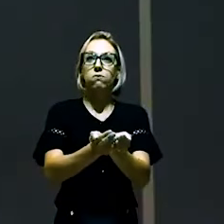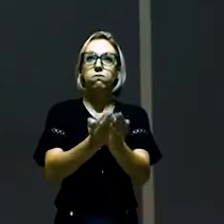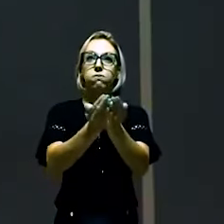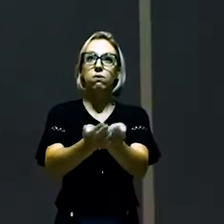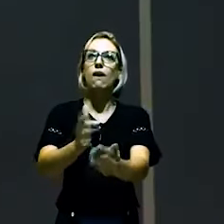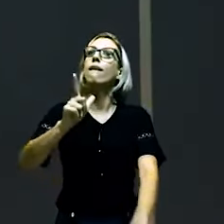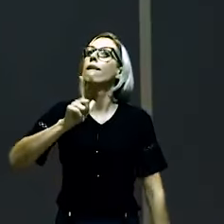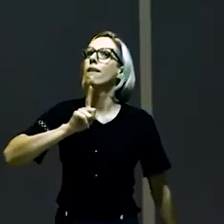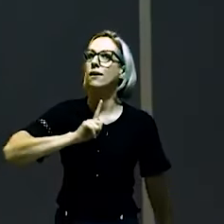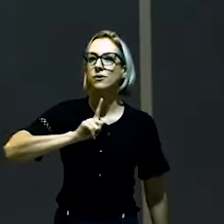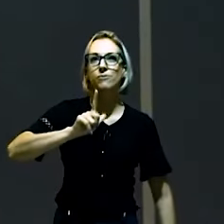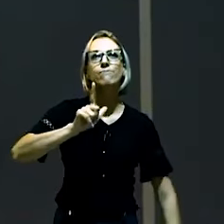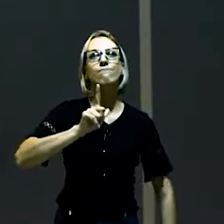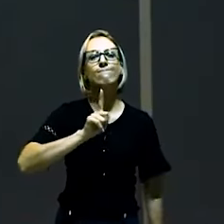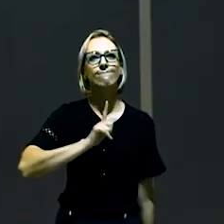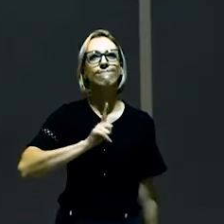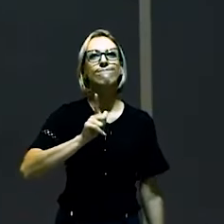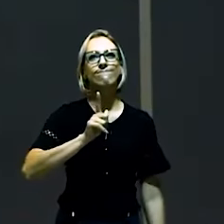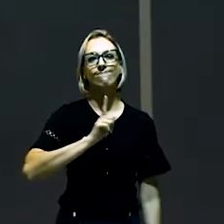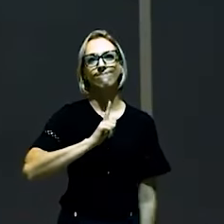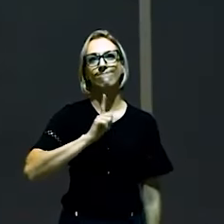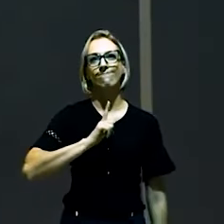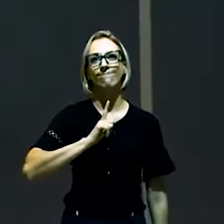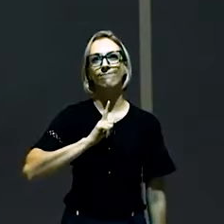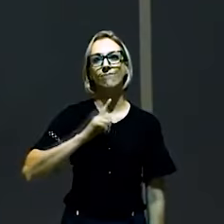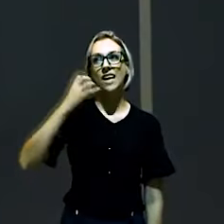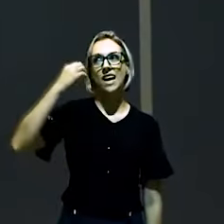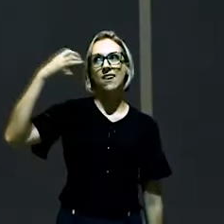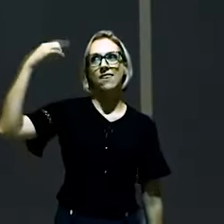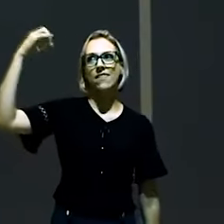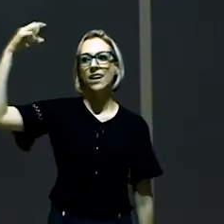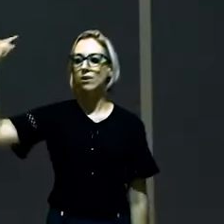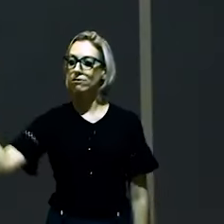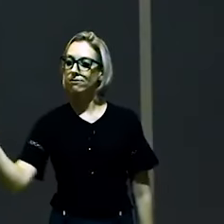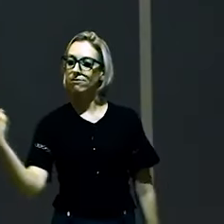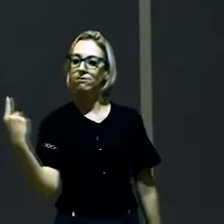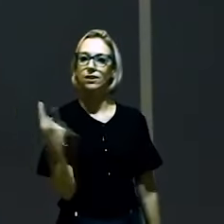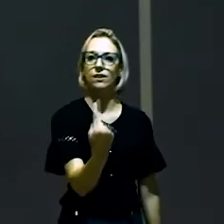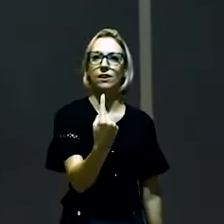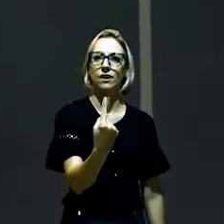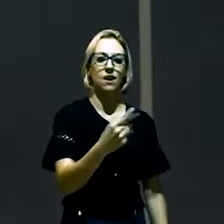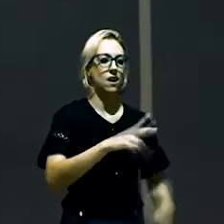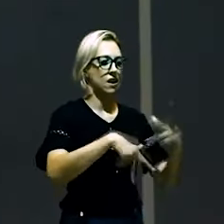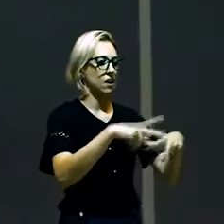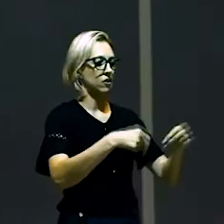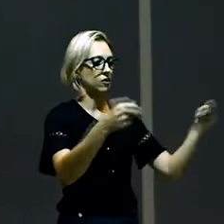que viajavam para trazer, sabe o que para eles? Animais exóticos.